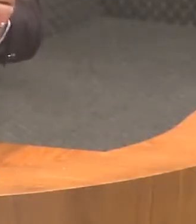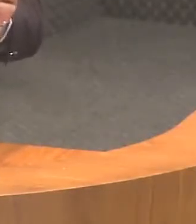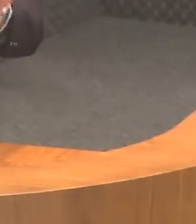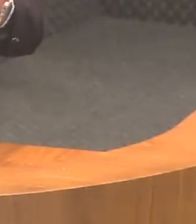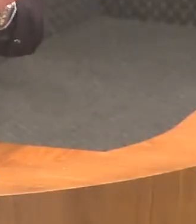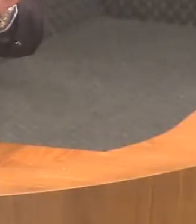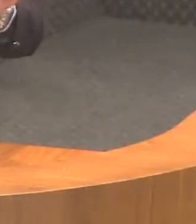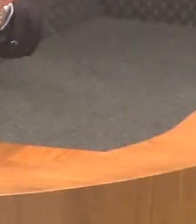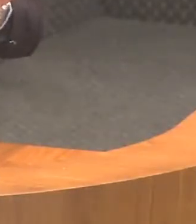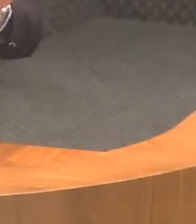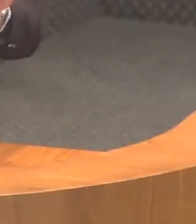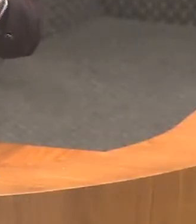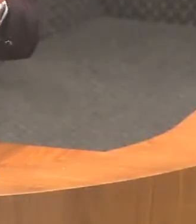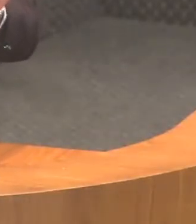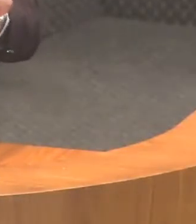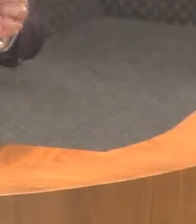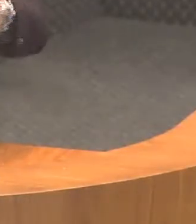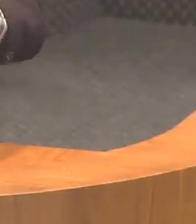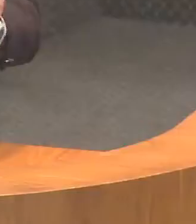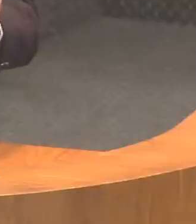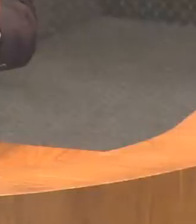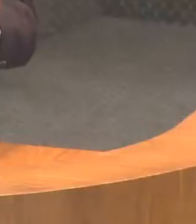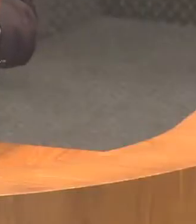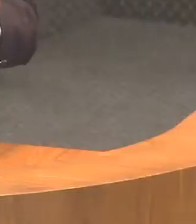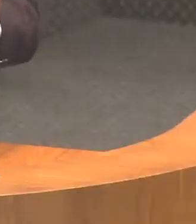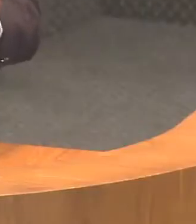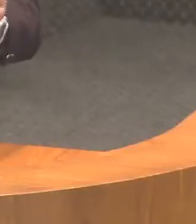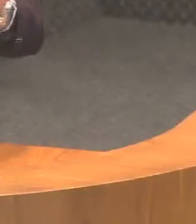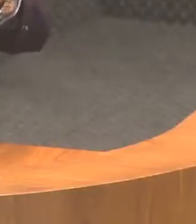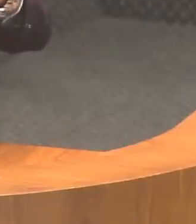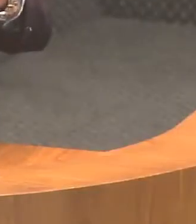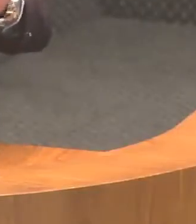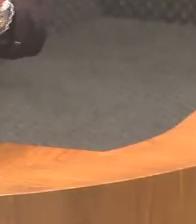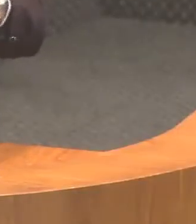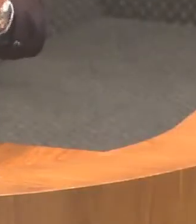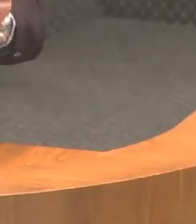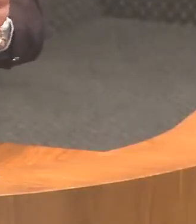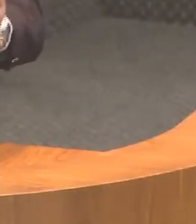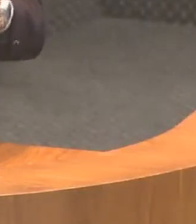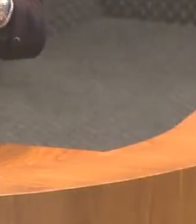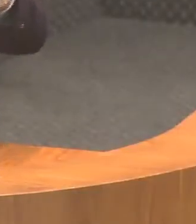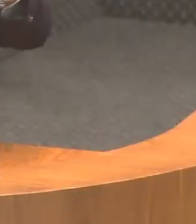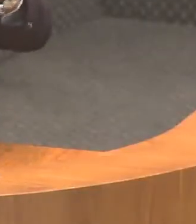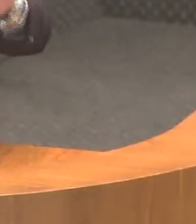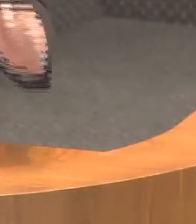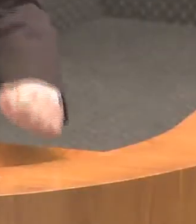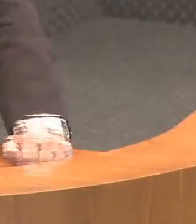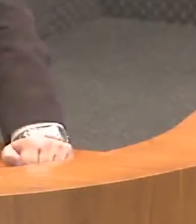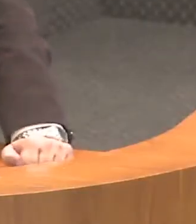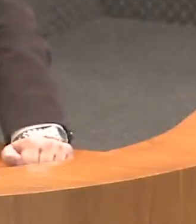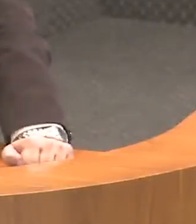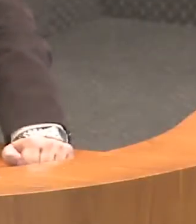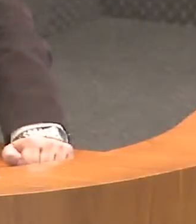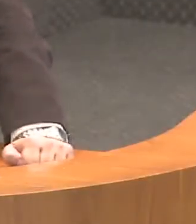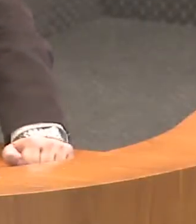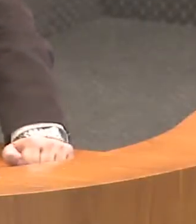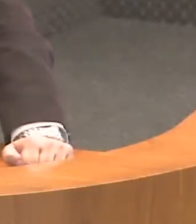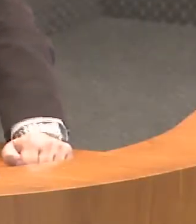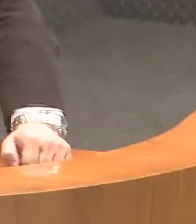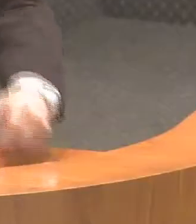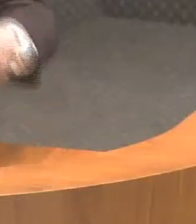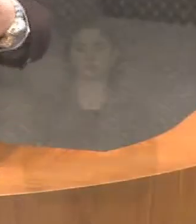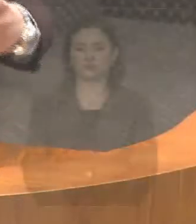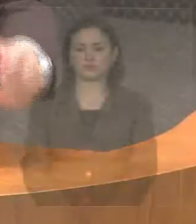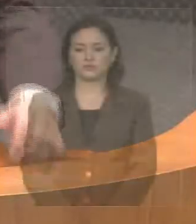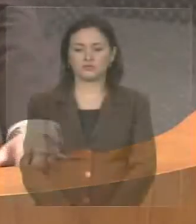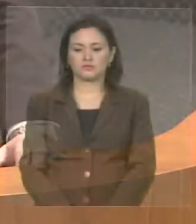calcanhar, usando de forma espinhosa, que hoje é proibido. Isso hoje ela é arredondada, só estimulando o avançar do cavalo. E a